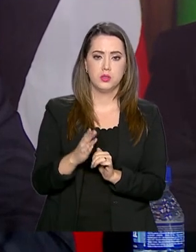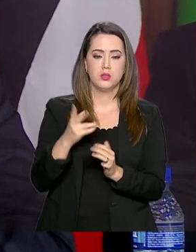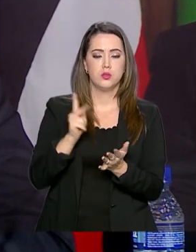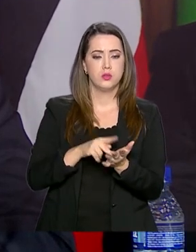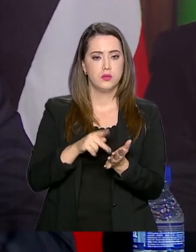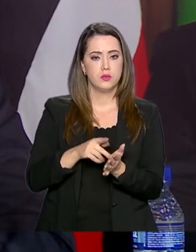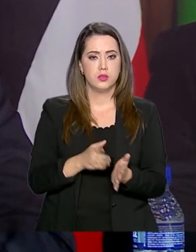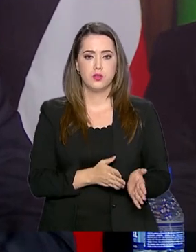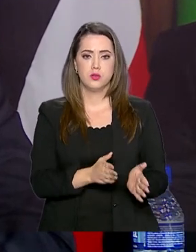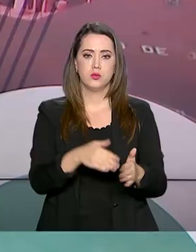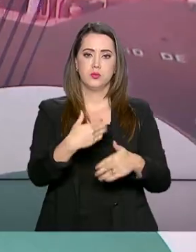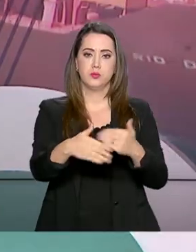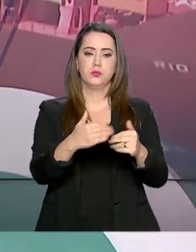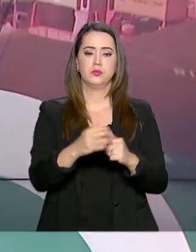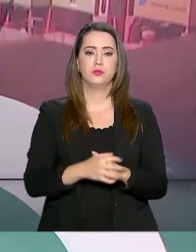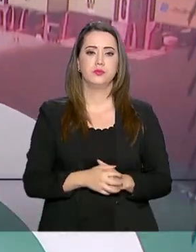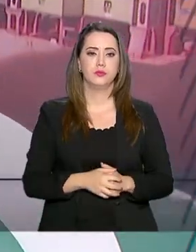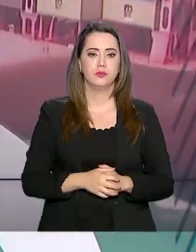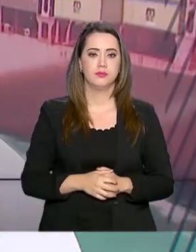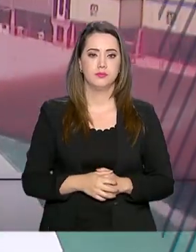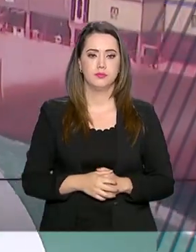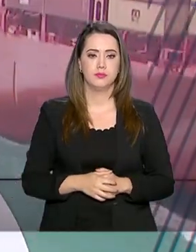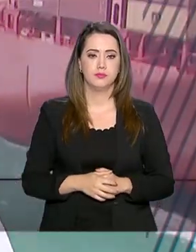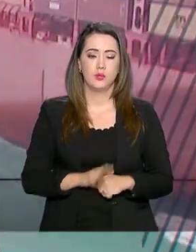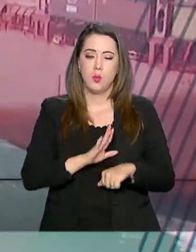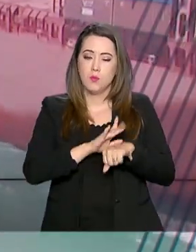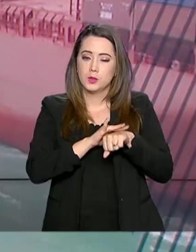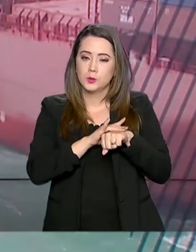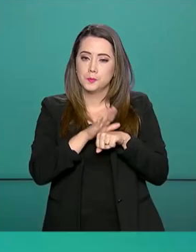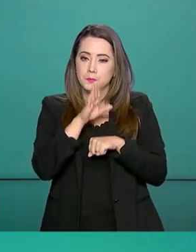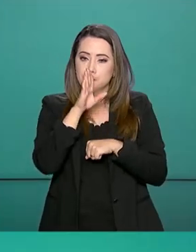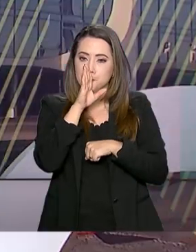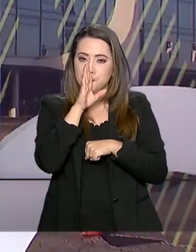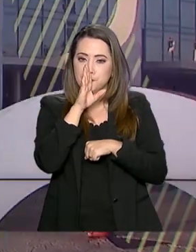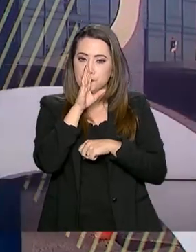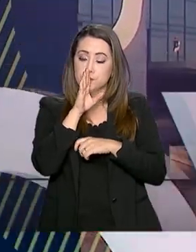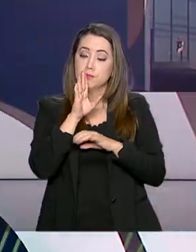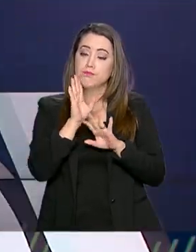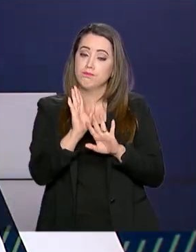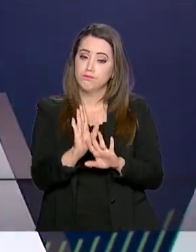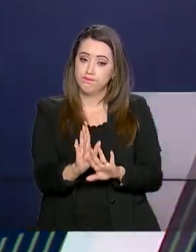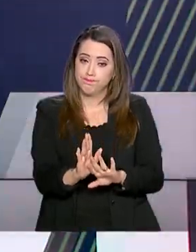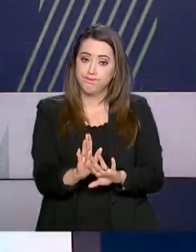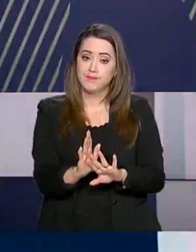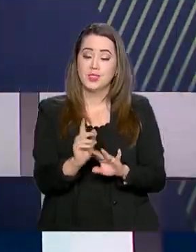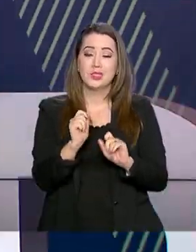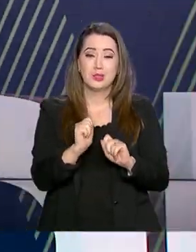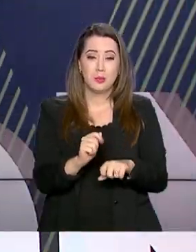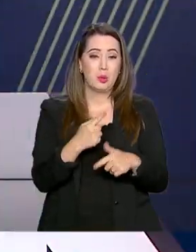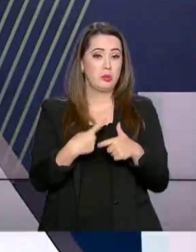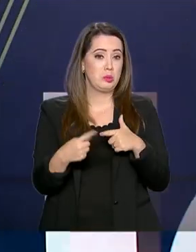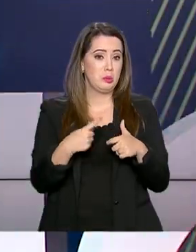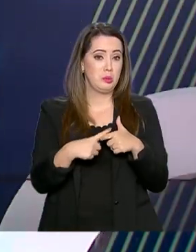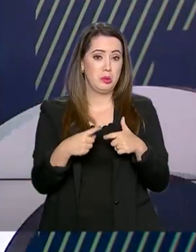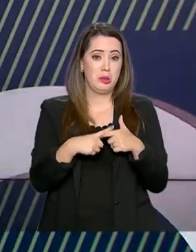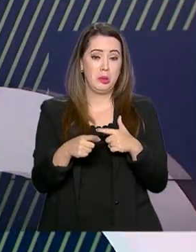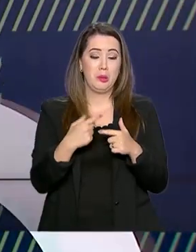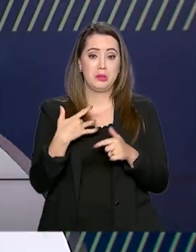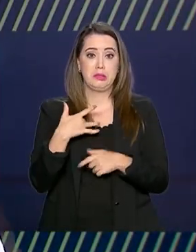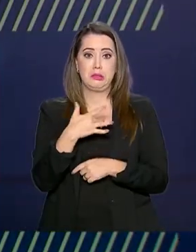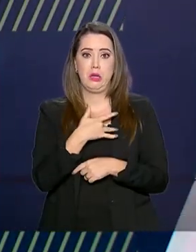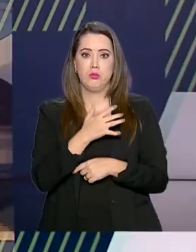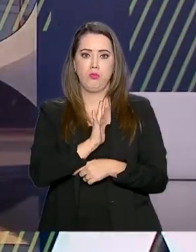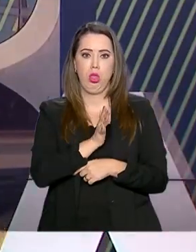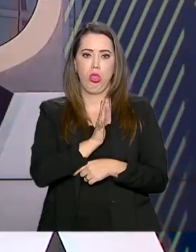verdadeiro desenvolvimento. Uma doença silenciosa que pode levar a sérios problemas de saúde, como infarto